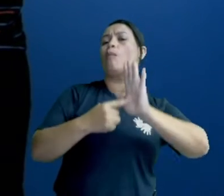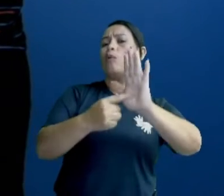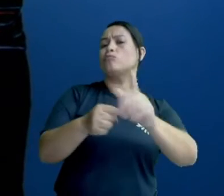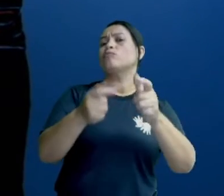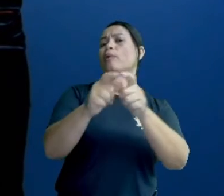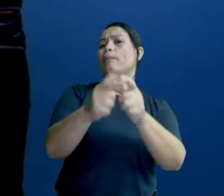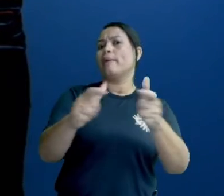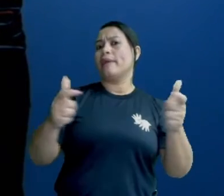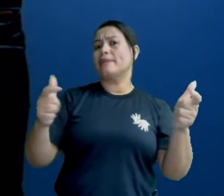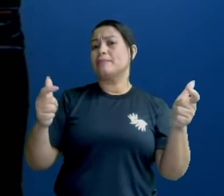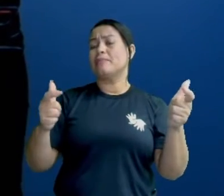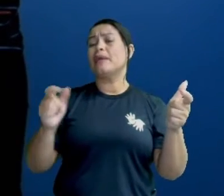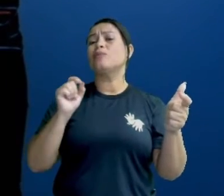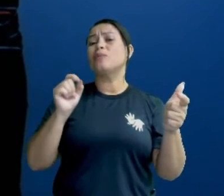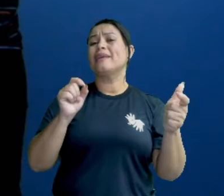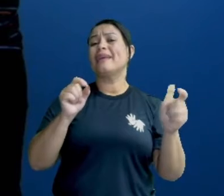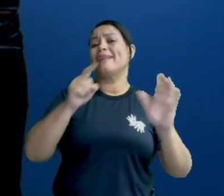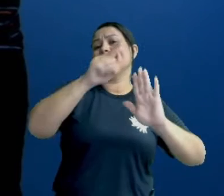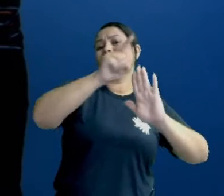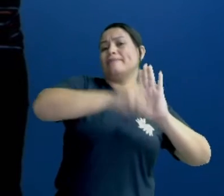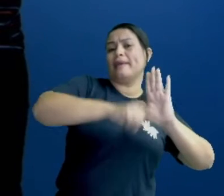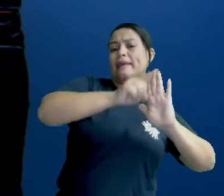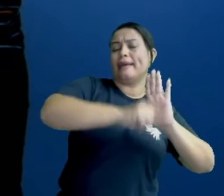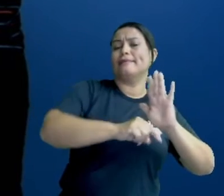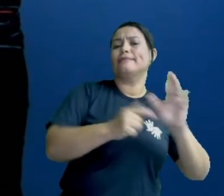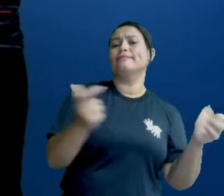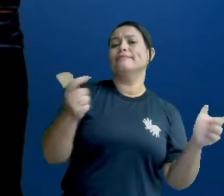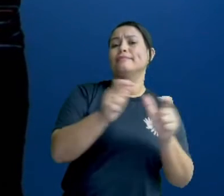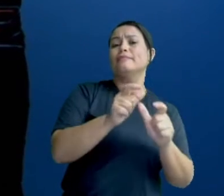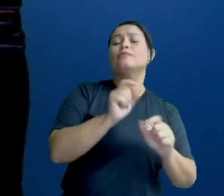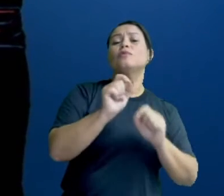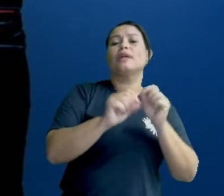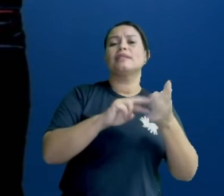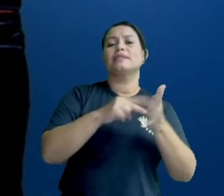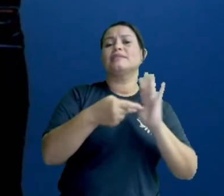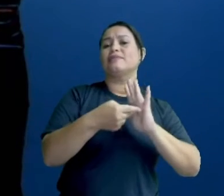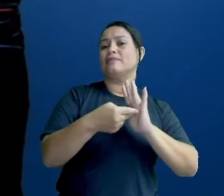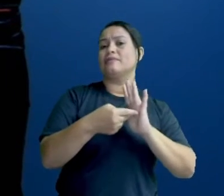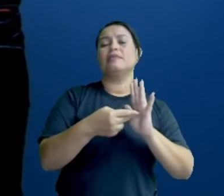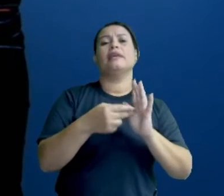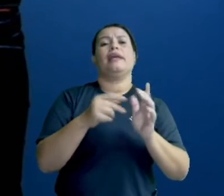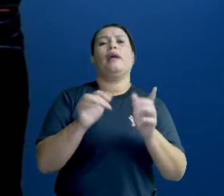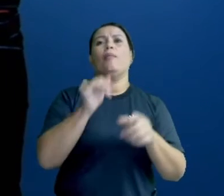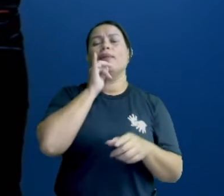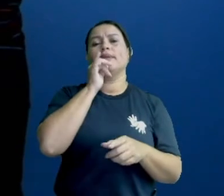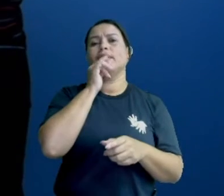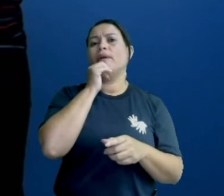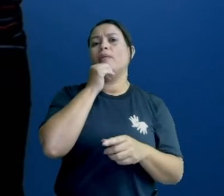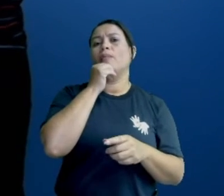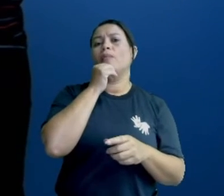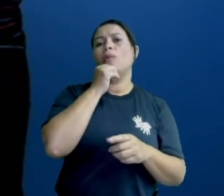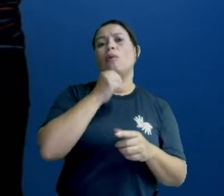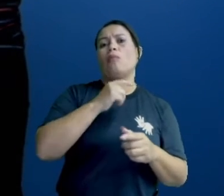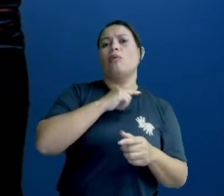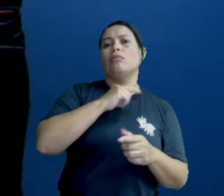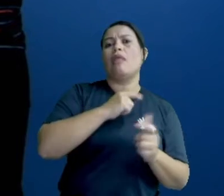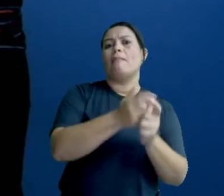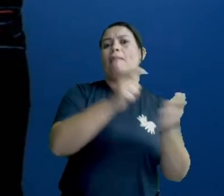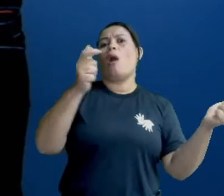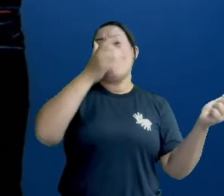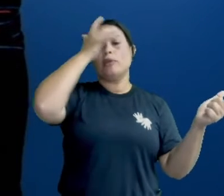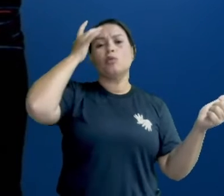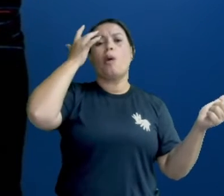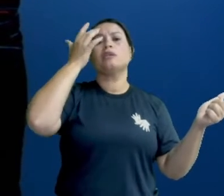crescimento populacional negativo, e esse crescimento negativo se configuraria, né, pela maior taxa de mortalidade e menor taxa